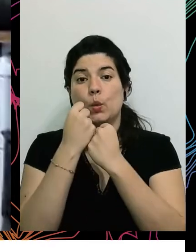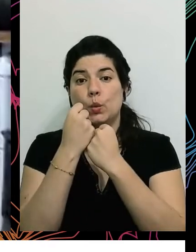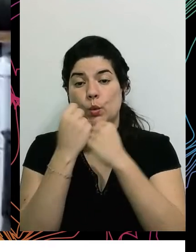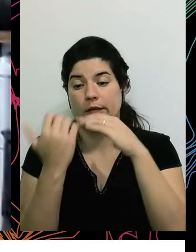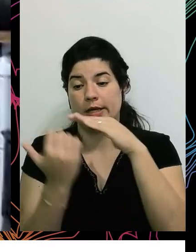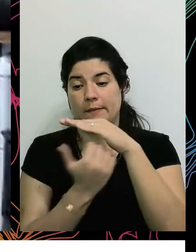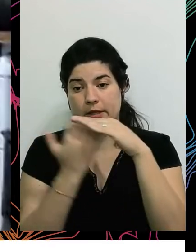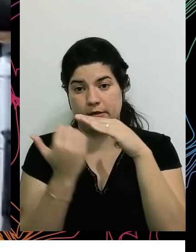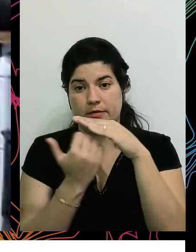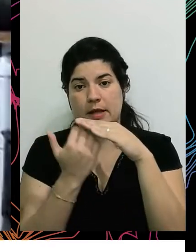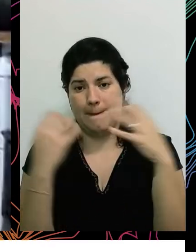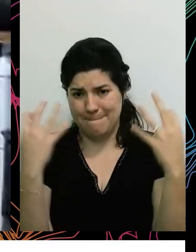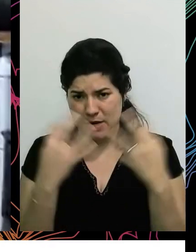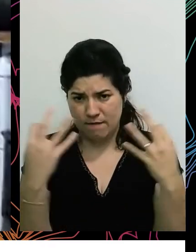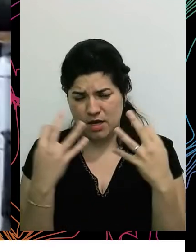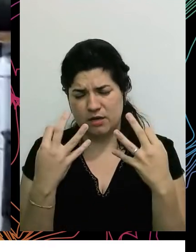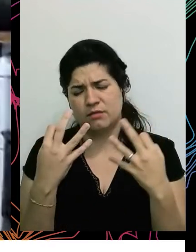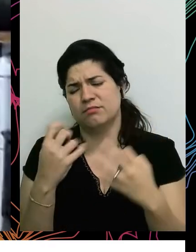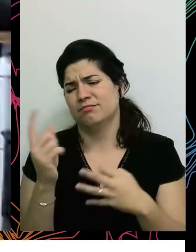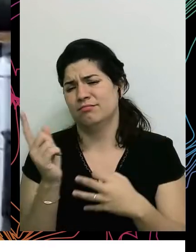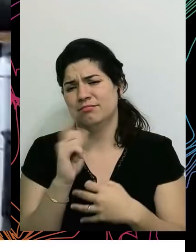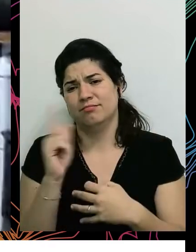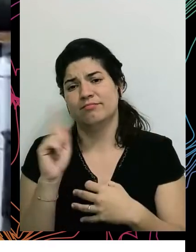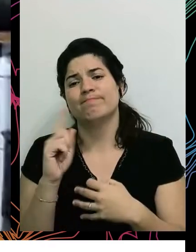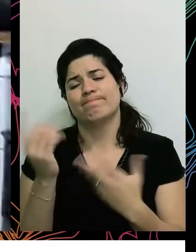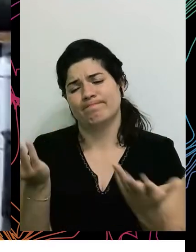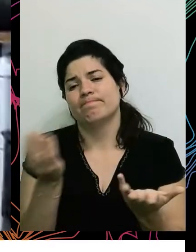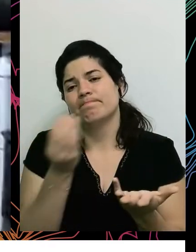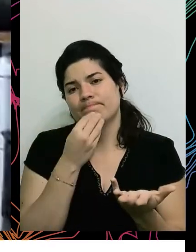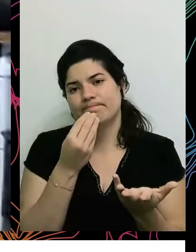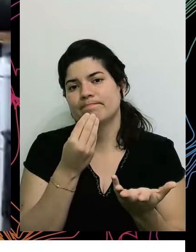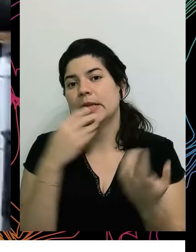É perfeito? Não, obviamente que não é, né?